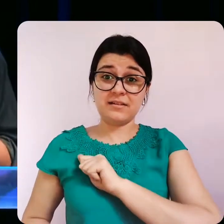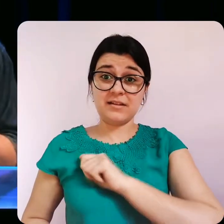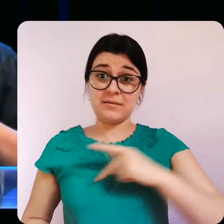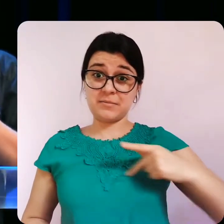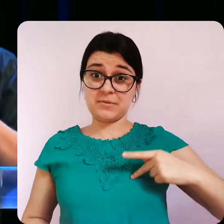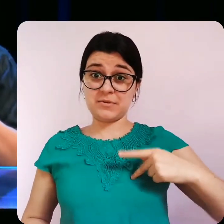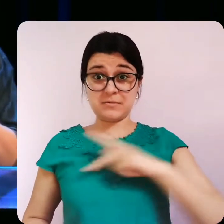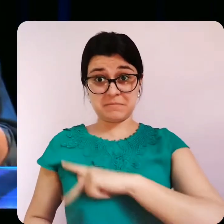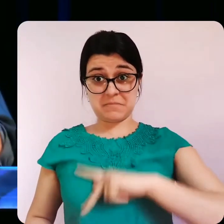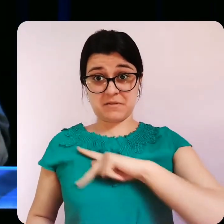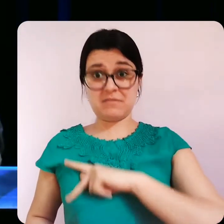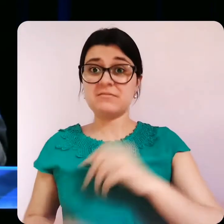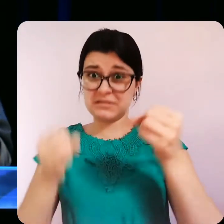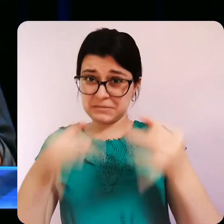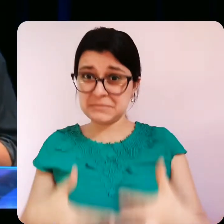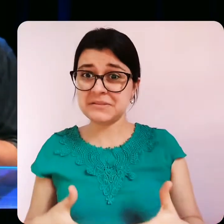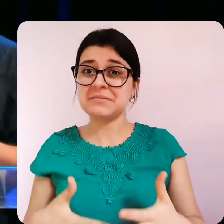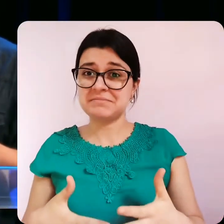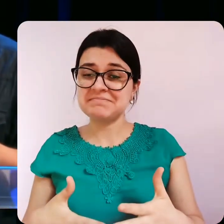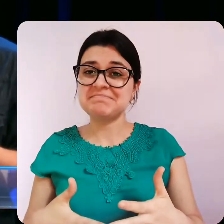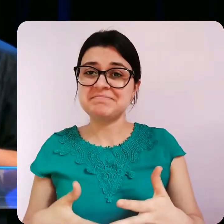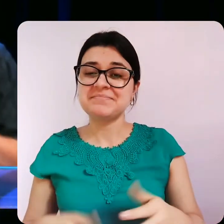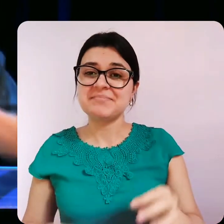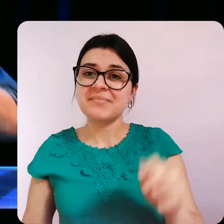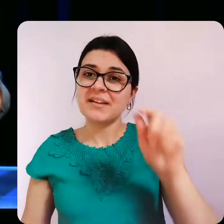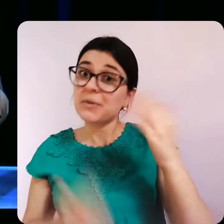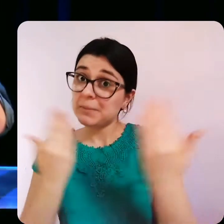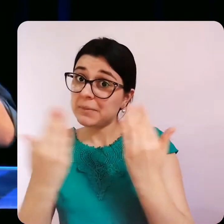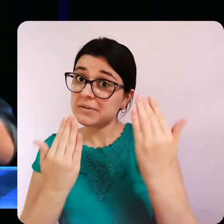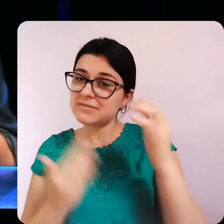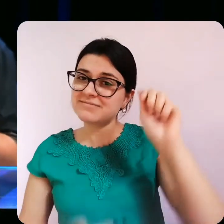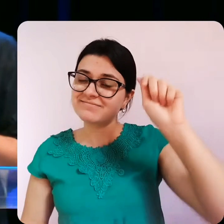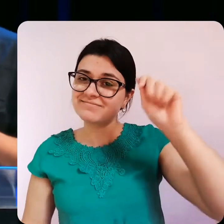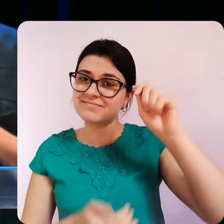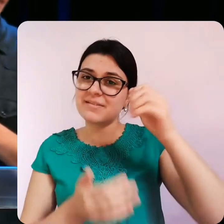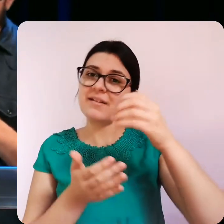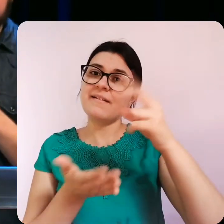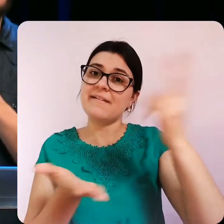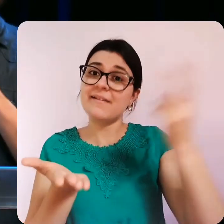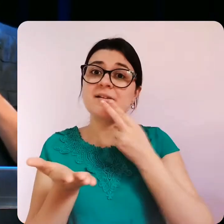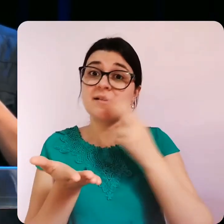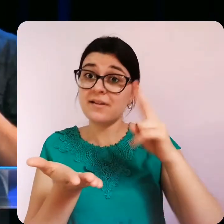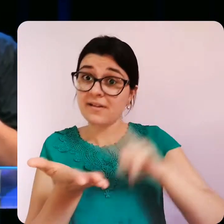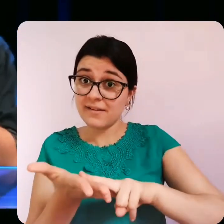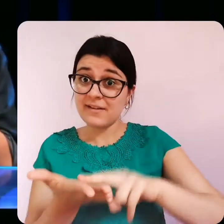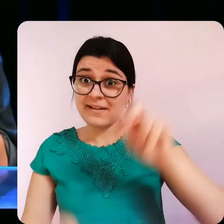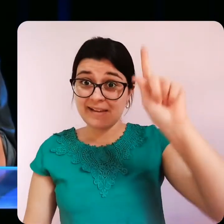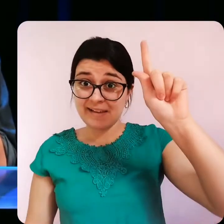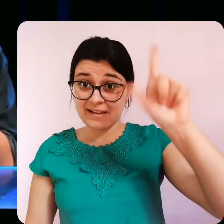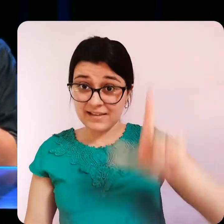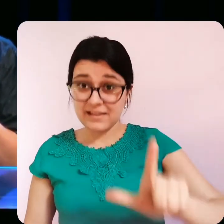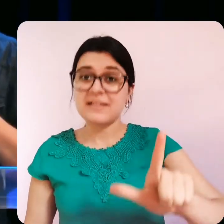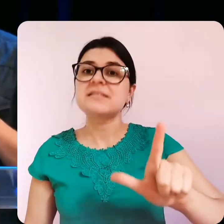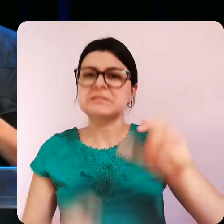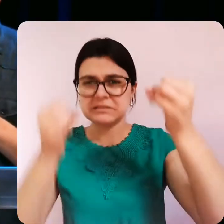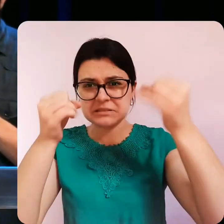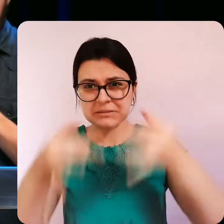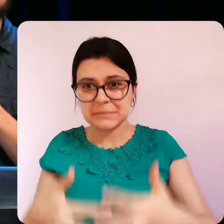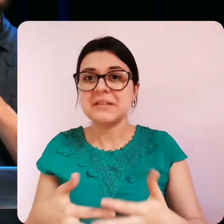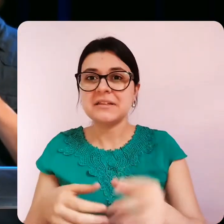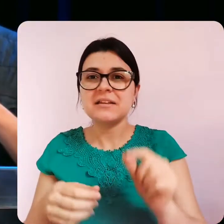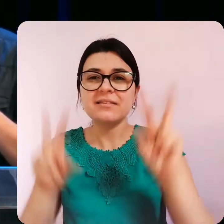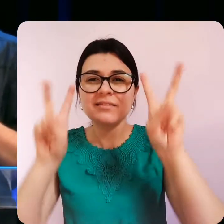Gálatas é a carta da liberdade. É linda, ela é poderosa, ela é maravilhosa. Inclusive temos já uma reflexão em toda a carta de Gálatas lá na Escola do Discípulo